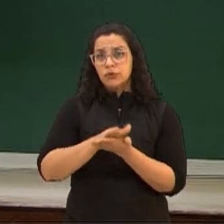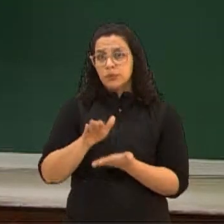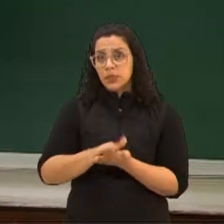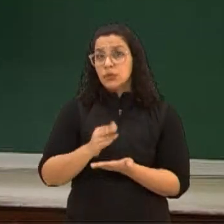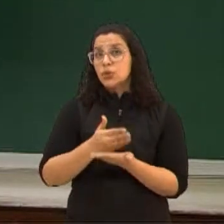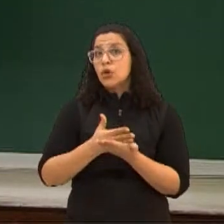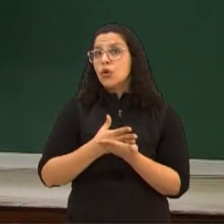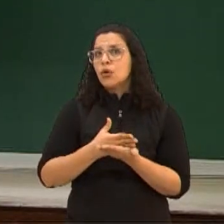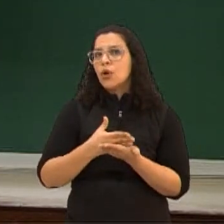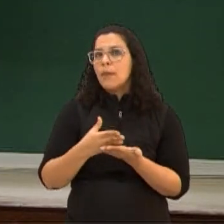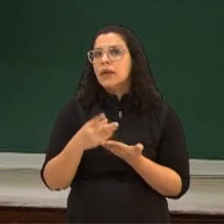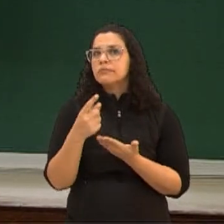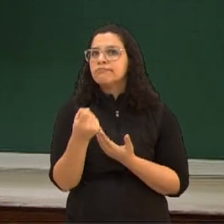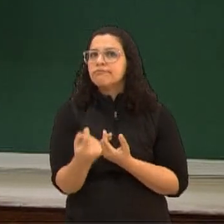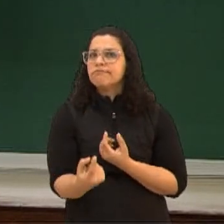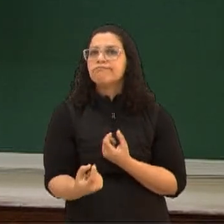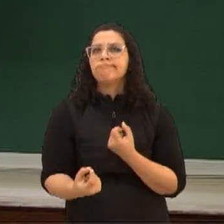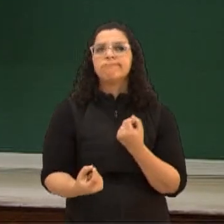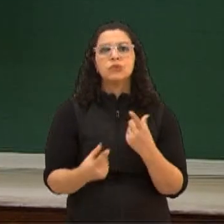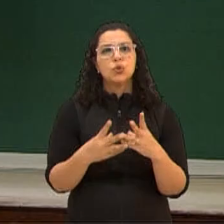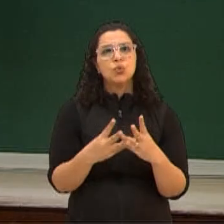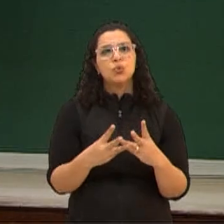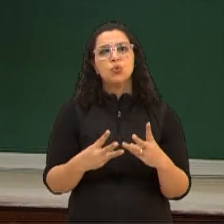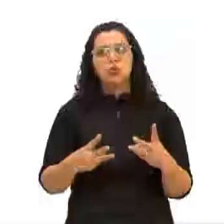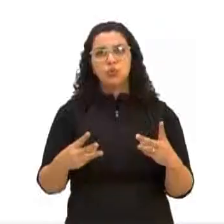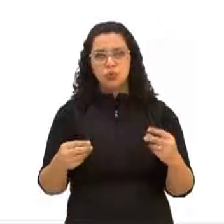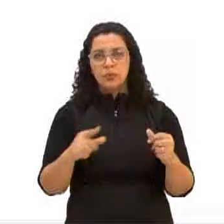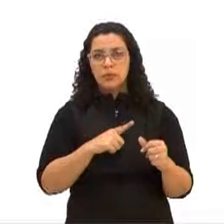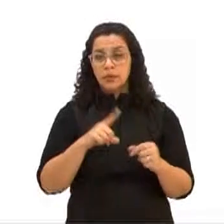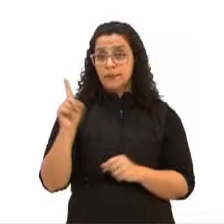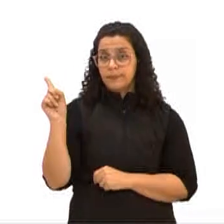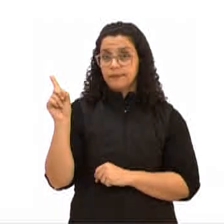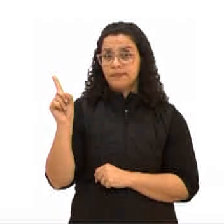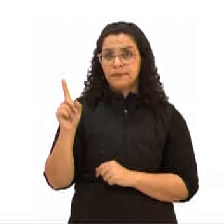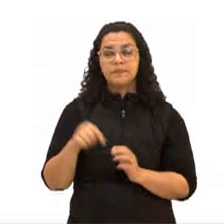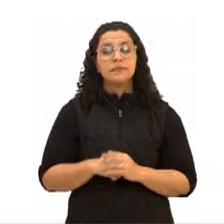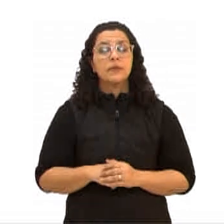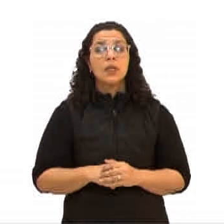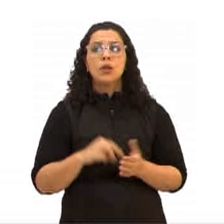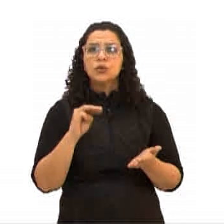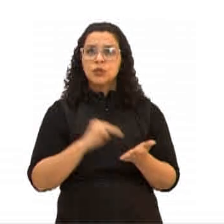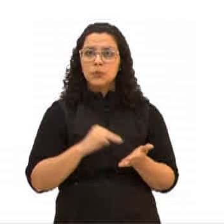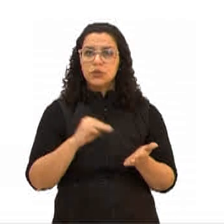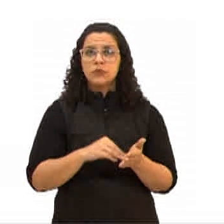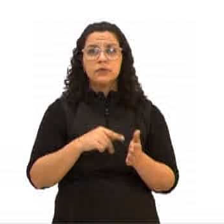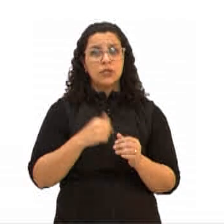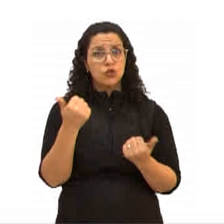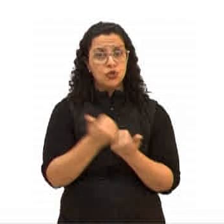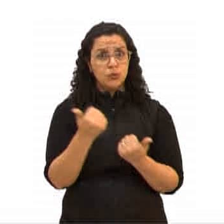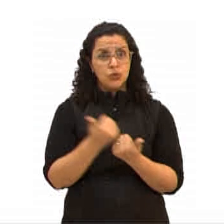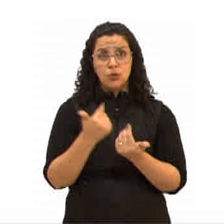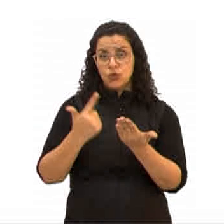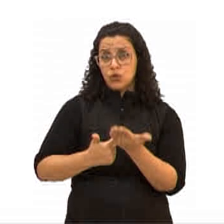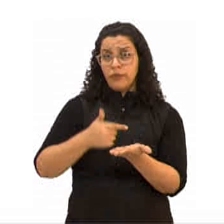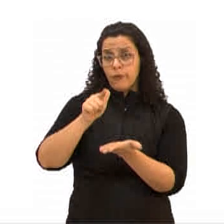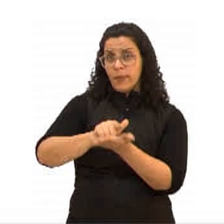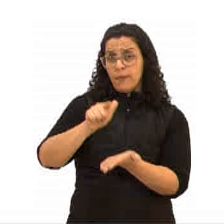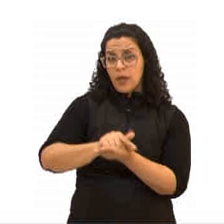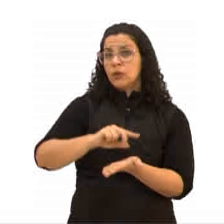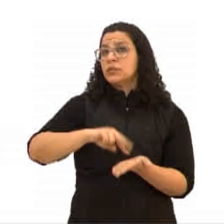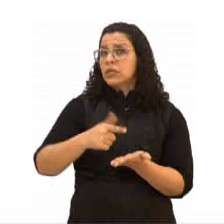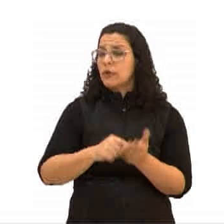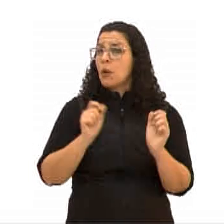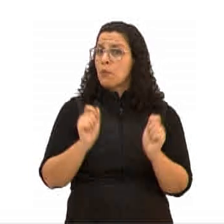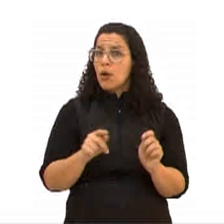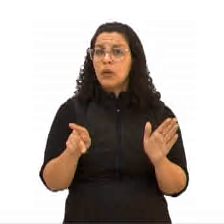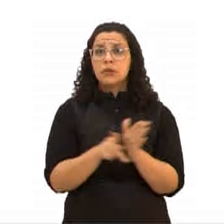impressos comecem aos poucos desaparecer. Olha só. Os motivos da substituição dos livros impressos